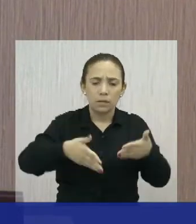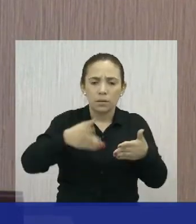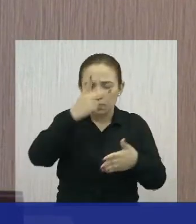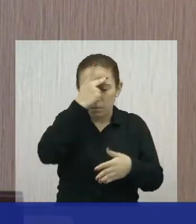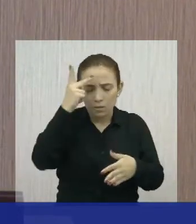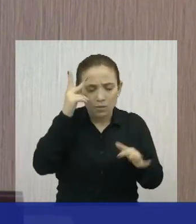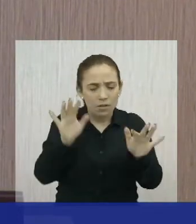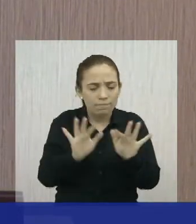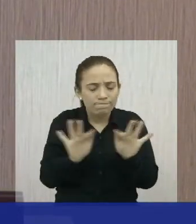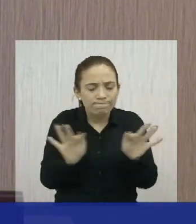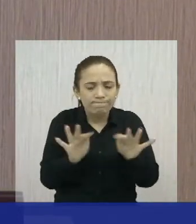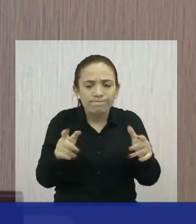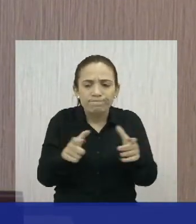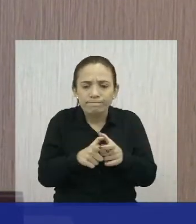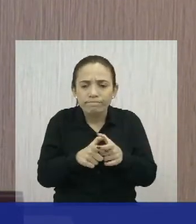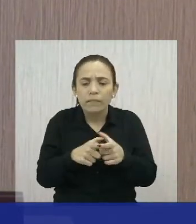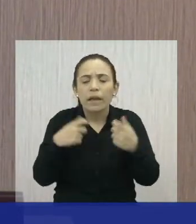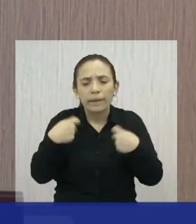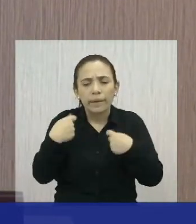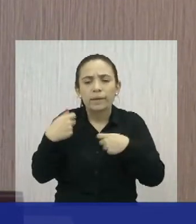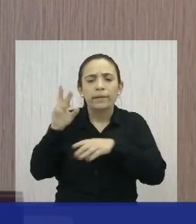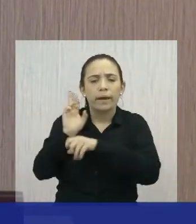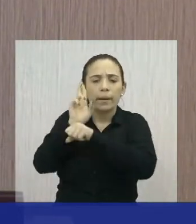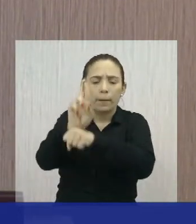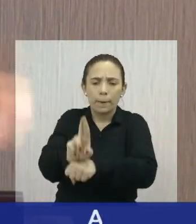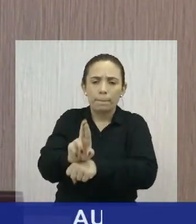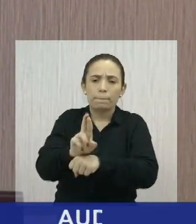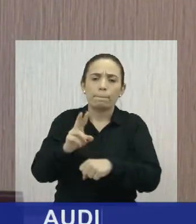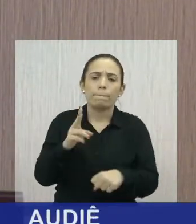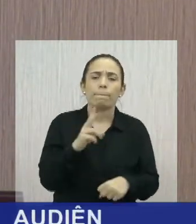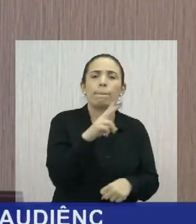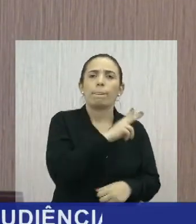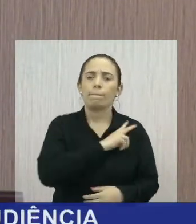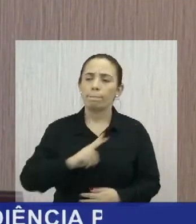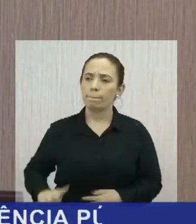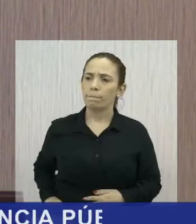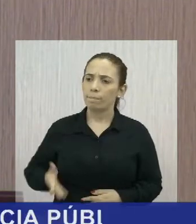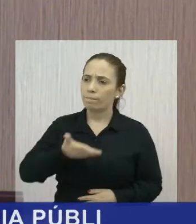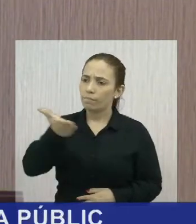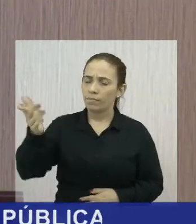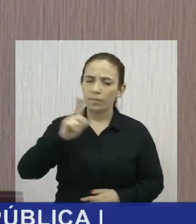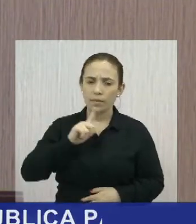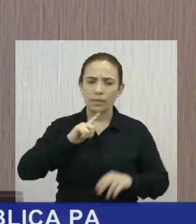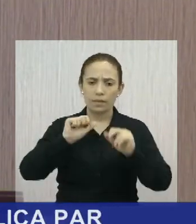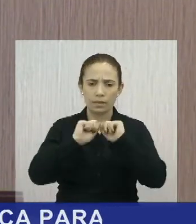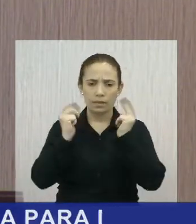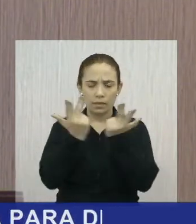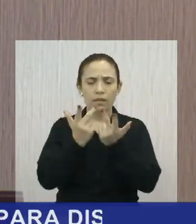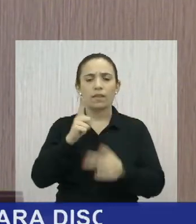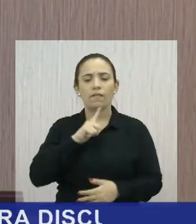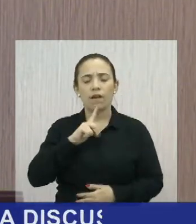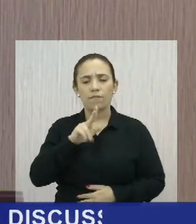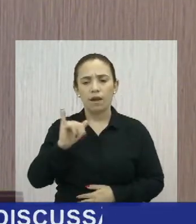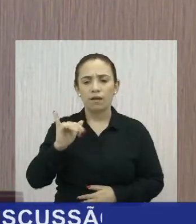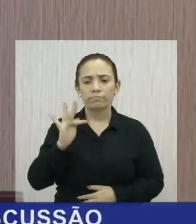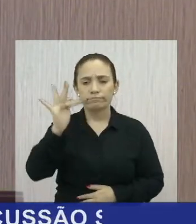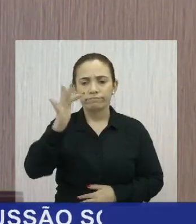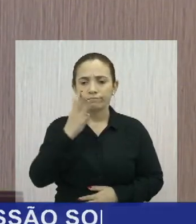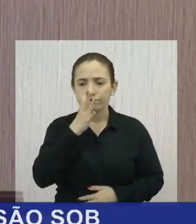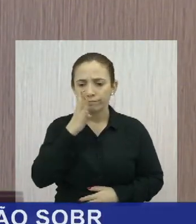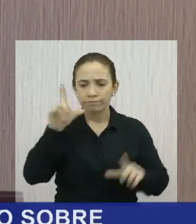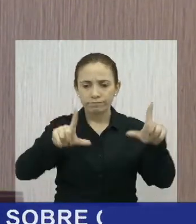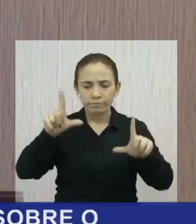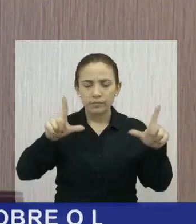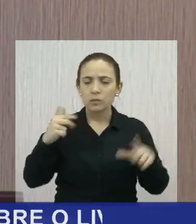que nós possamos ser realmente representados nos vereadores que aqui estão, nos vereadores que assistirão, que infelizmente não puderam